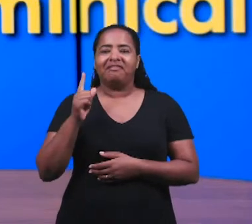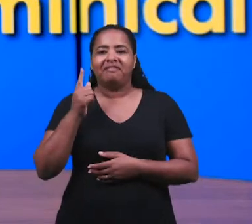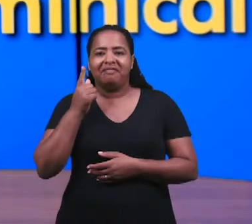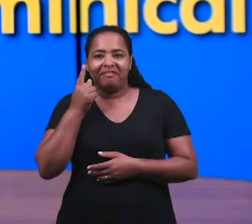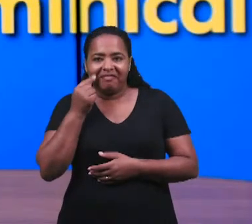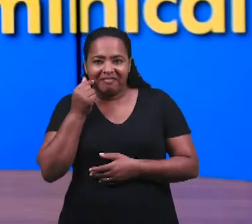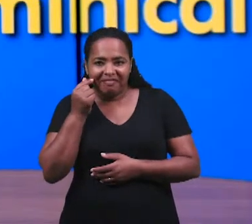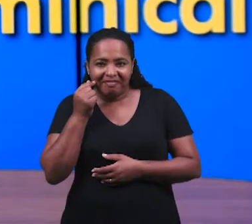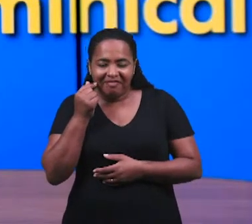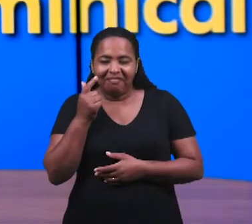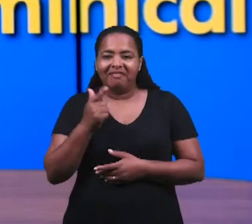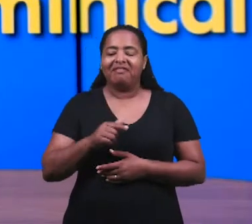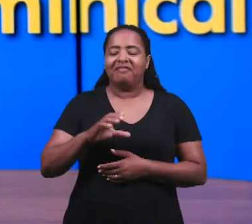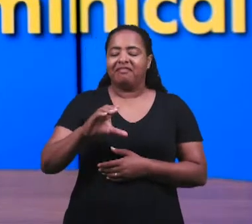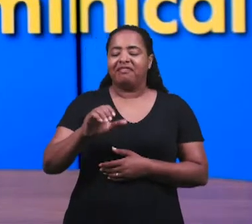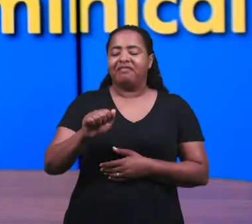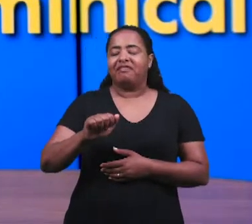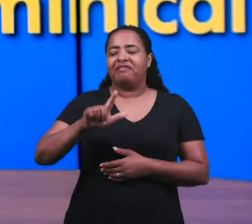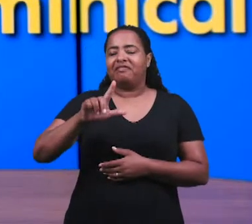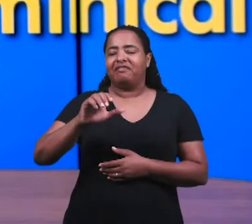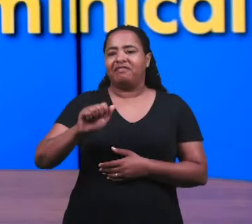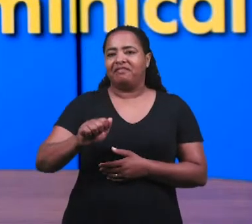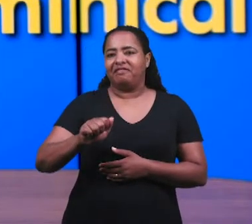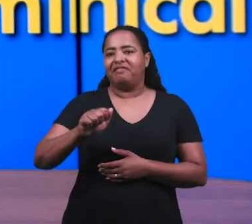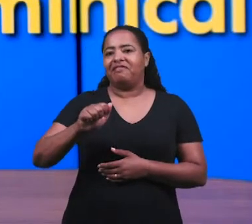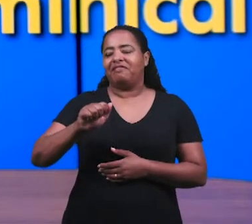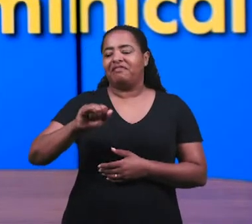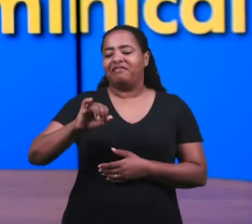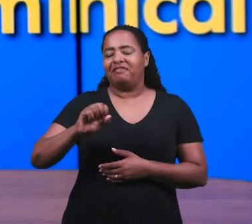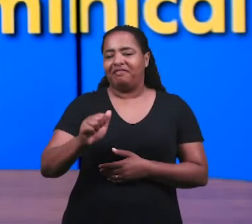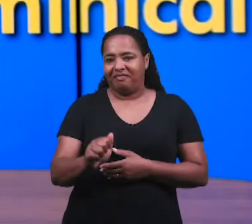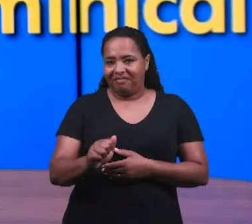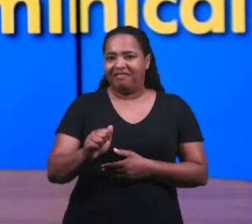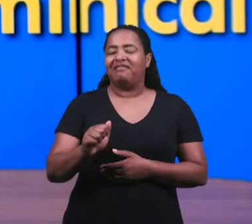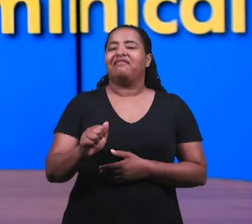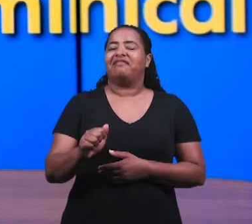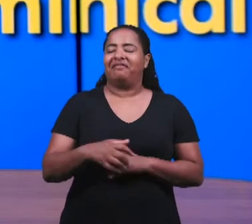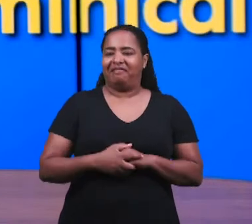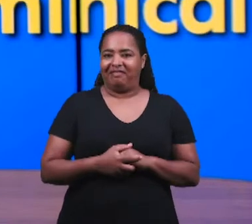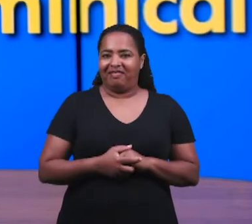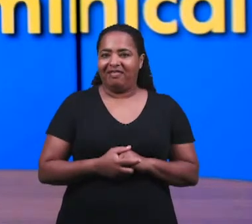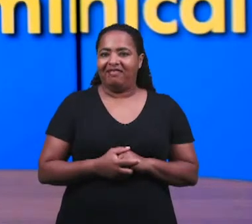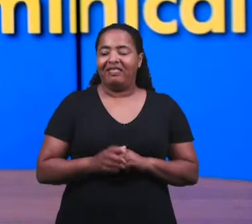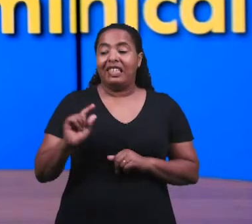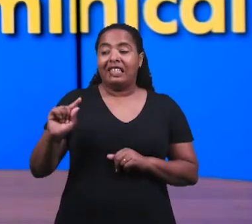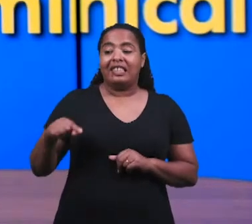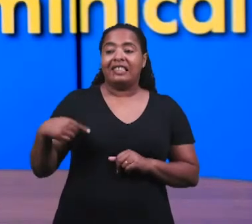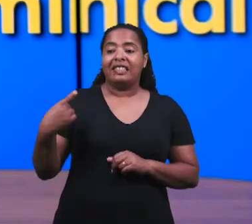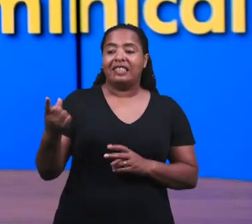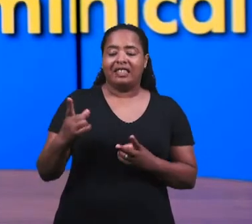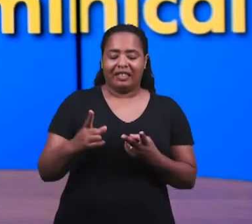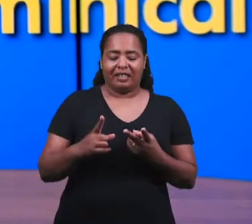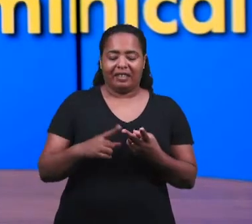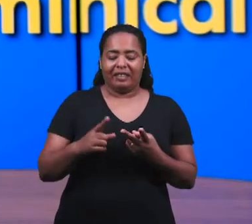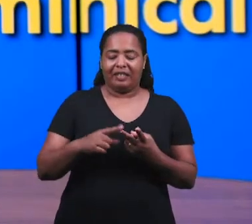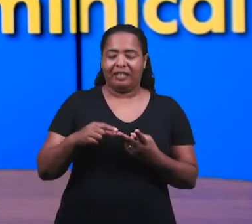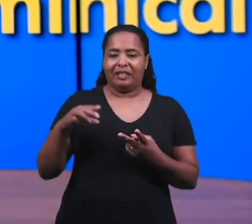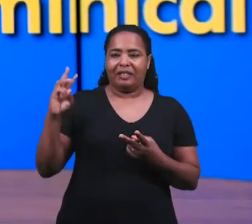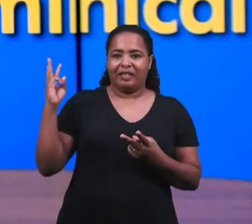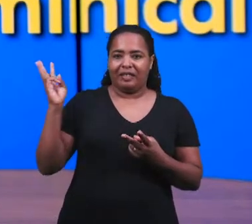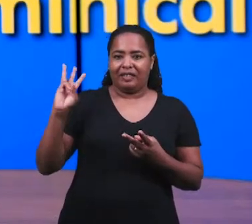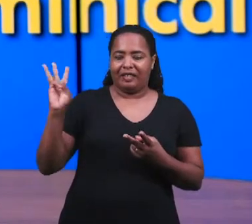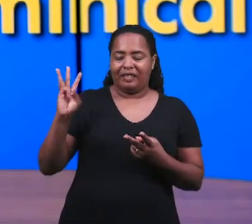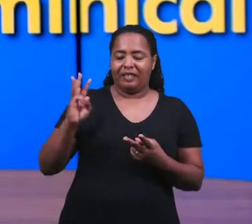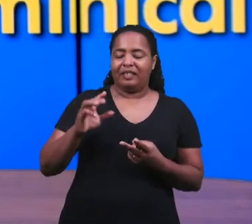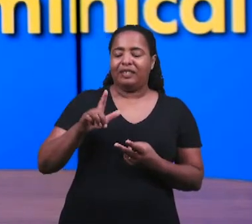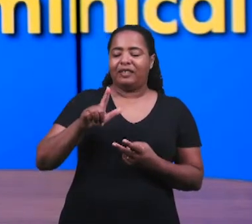Ceará, é da nossa igreja lá em Caucaia, na grande fortaleza ali no Ceará. Depois vamos para o estado do Maranhão,